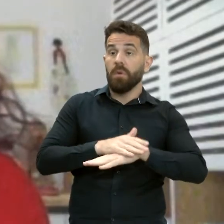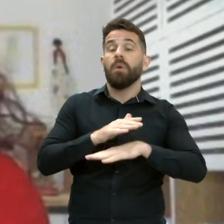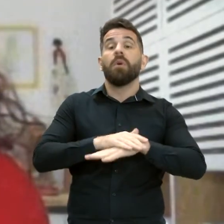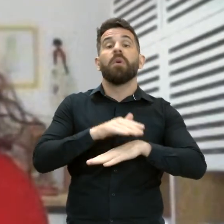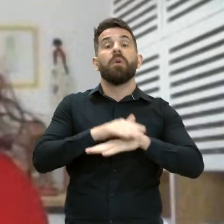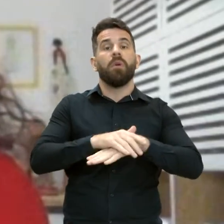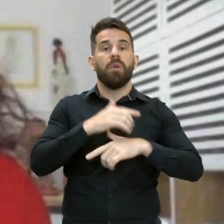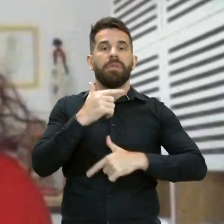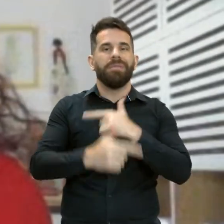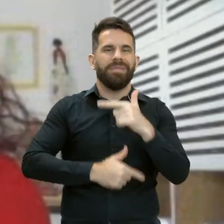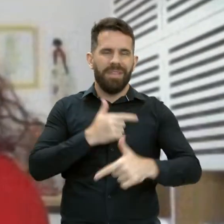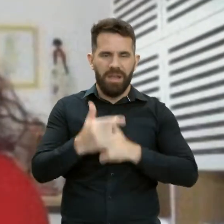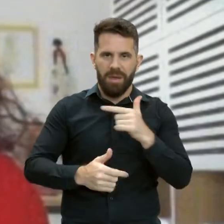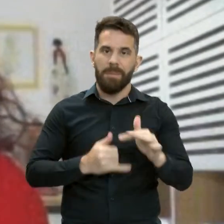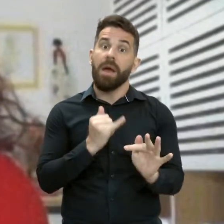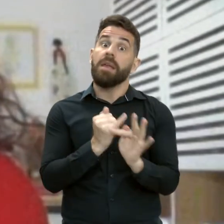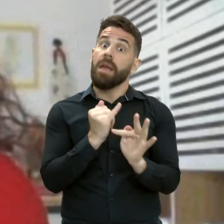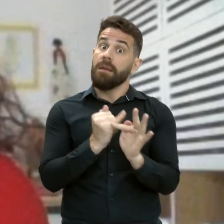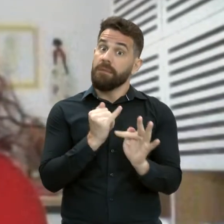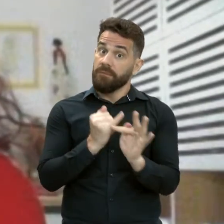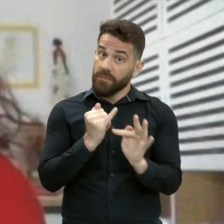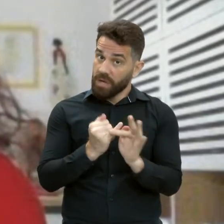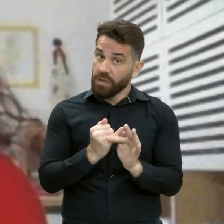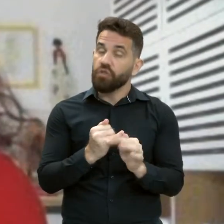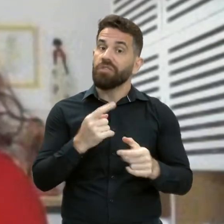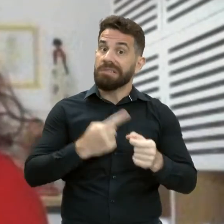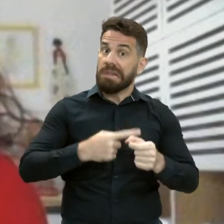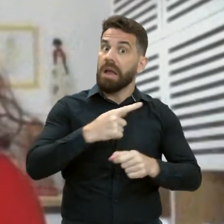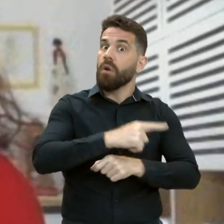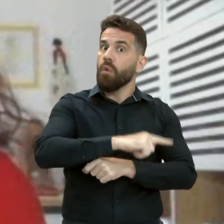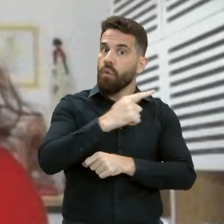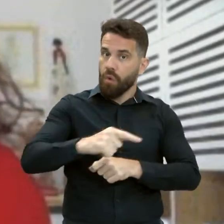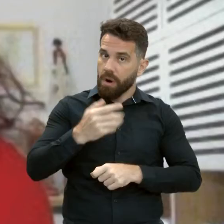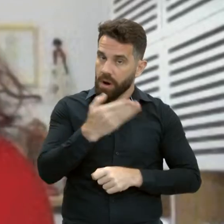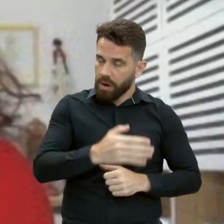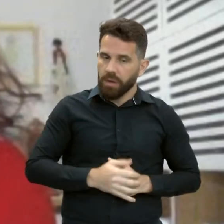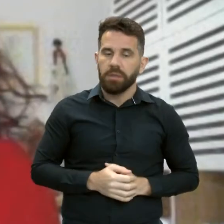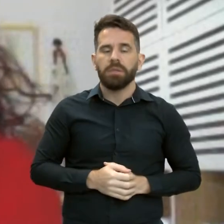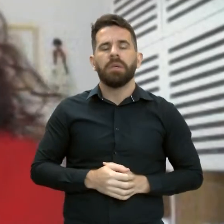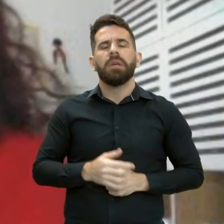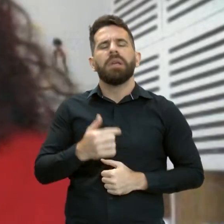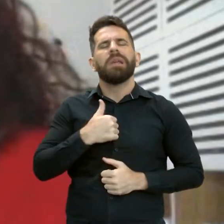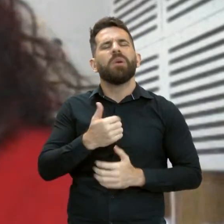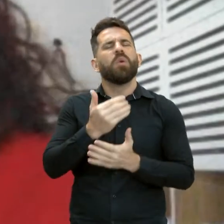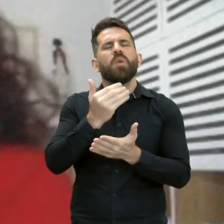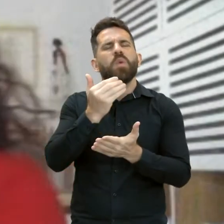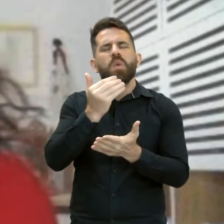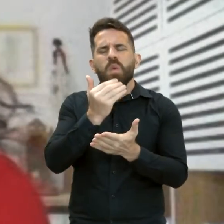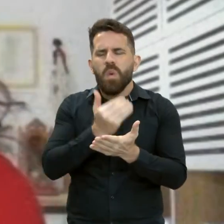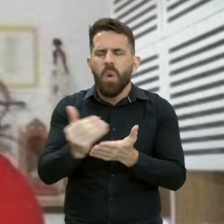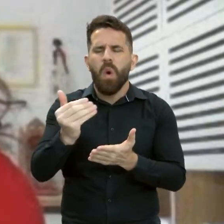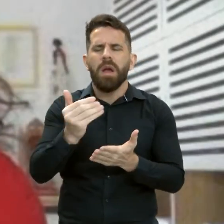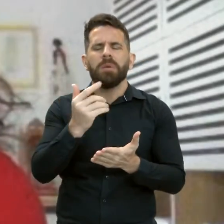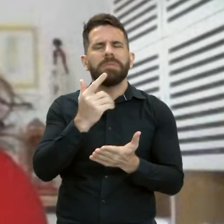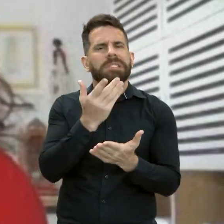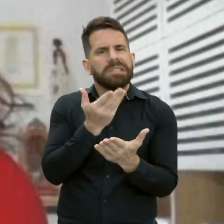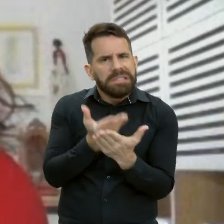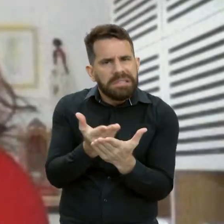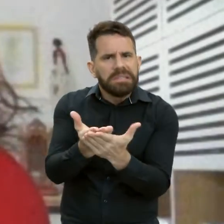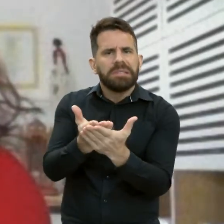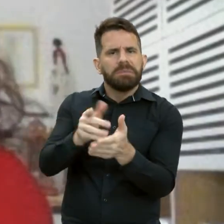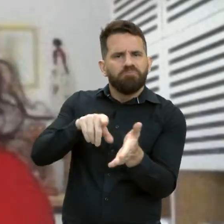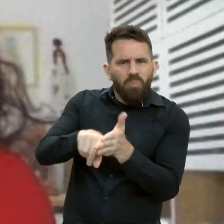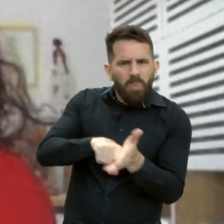no IFG Campus Cidade de Goiás, e uma das coisas que me moveu no estudo da obra da